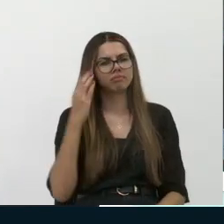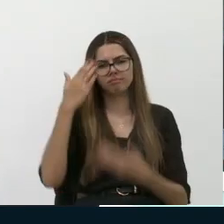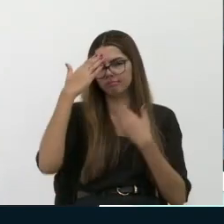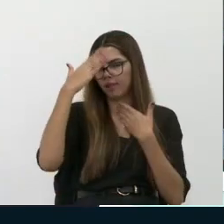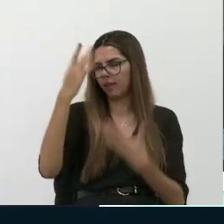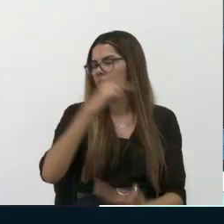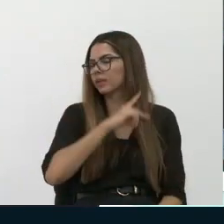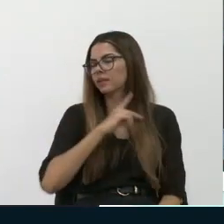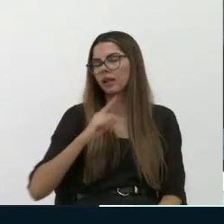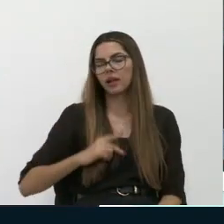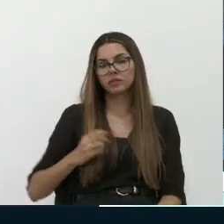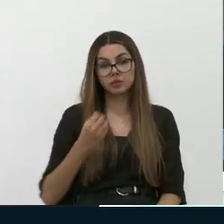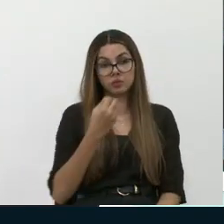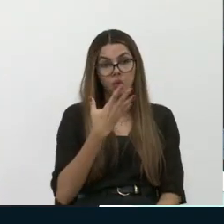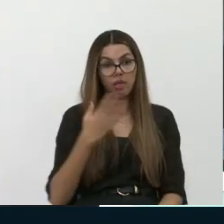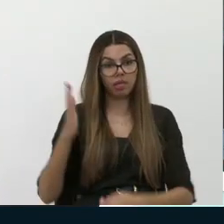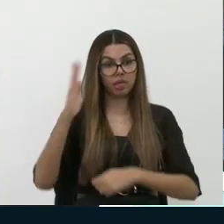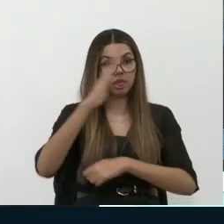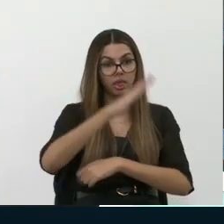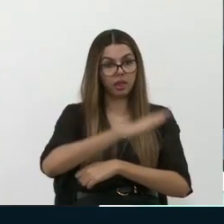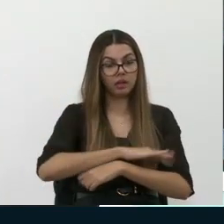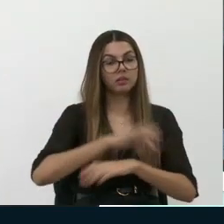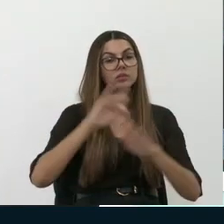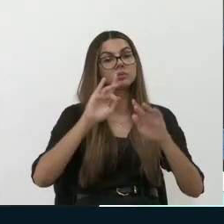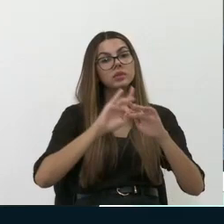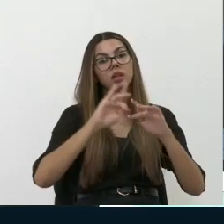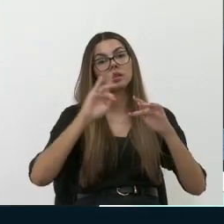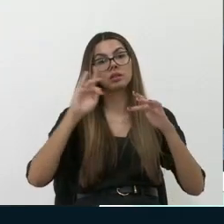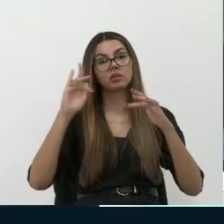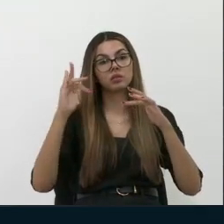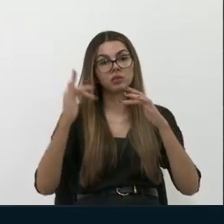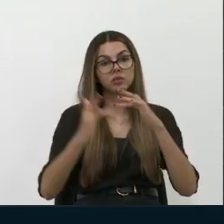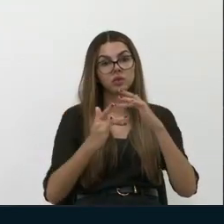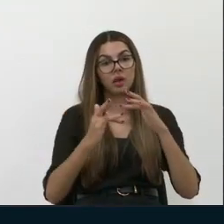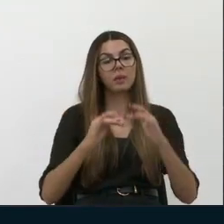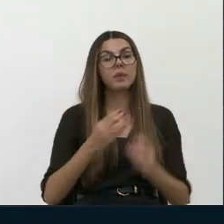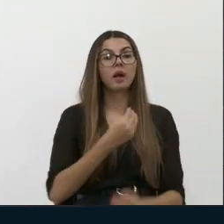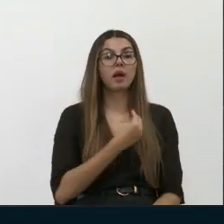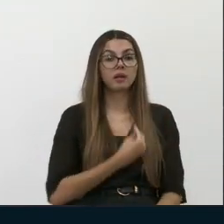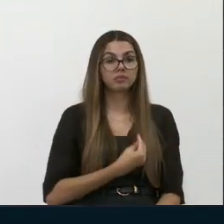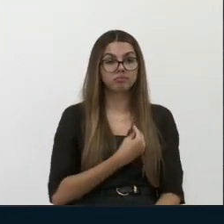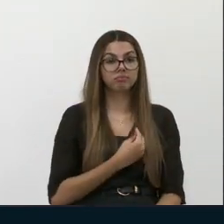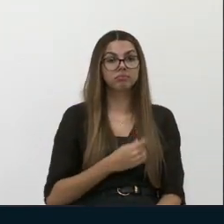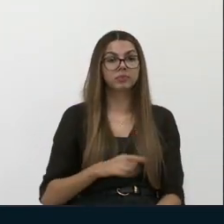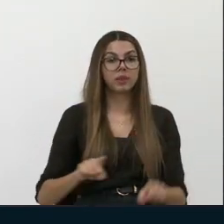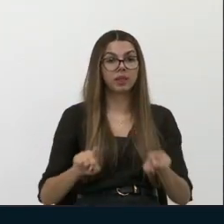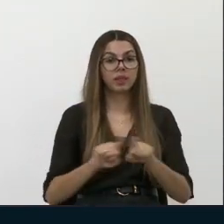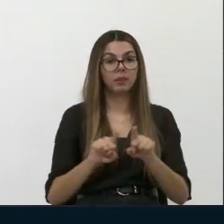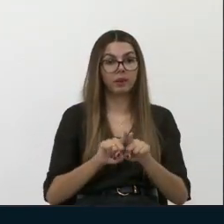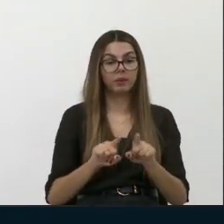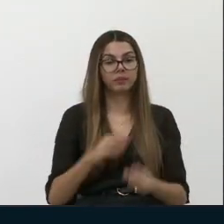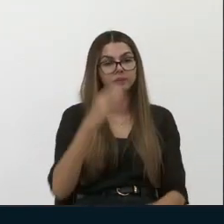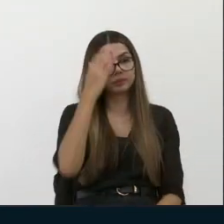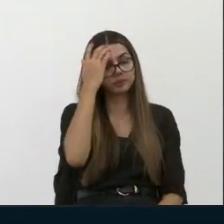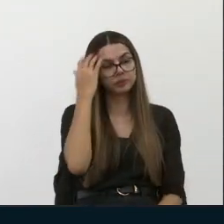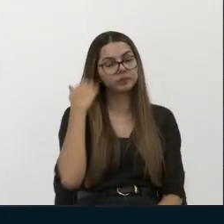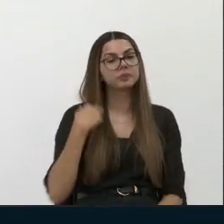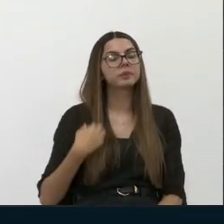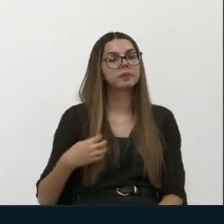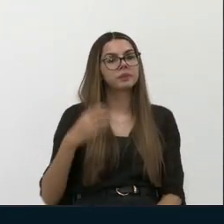Boa tarde a todos, todas que estão nos assistindo pela TV Câmara aqui, presentes, e pelas redes sociais. Eu,